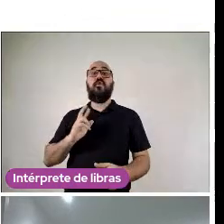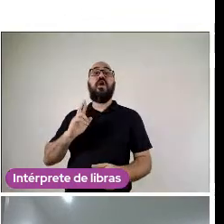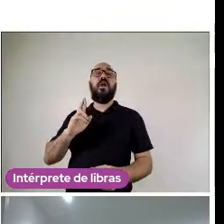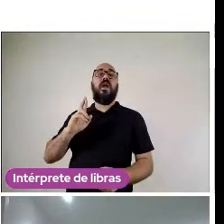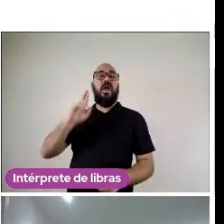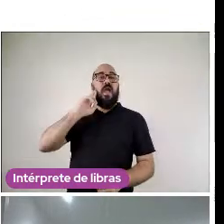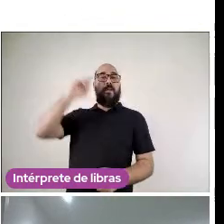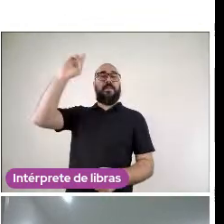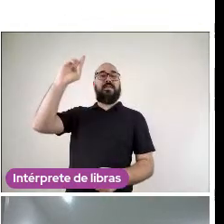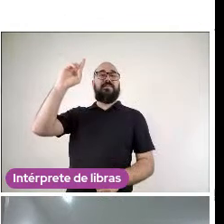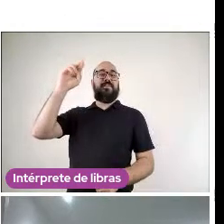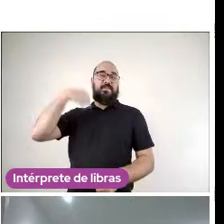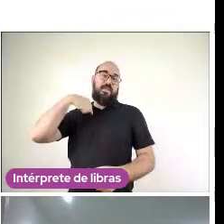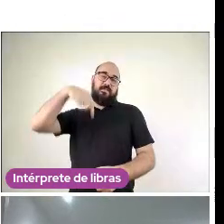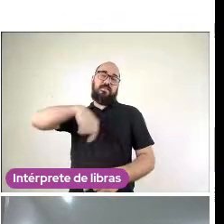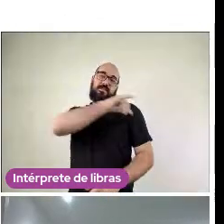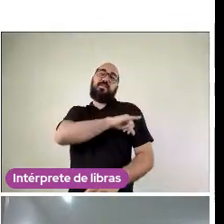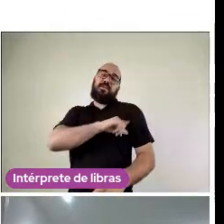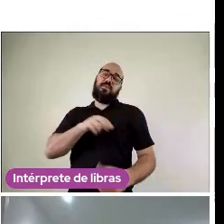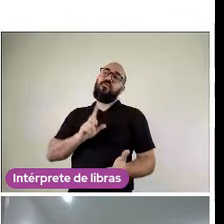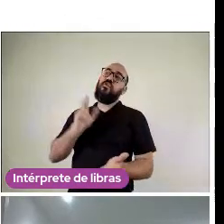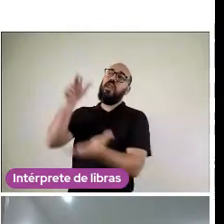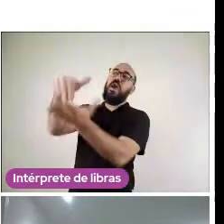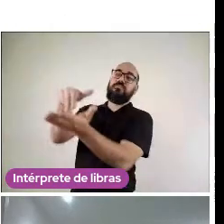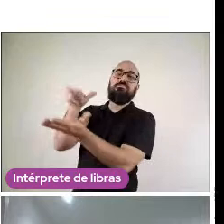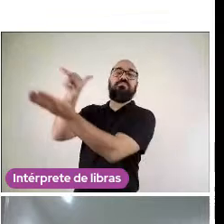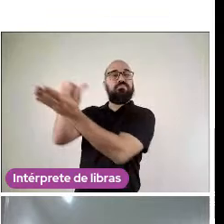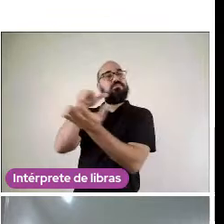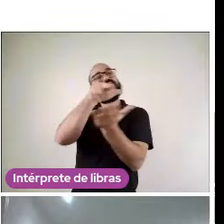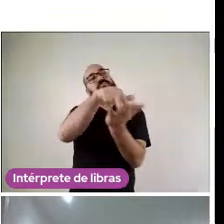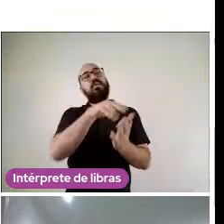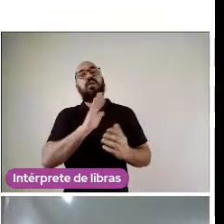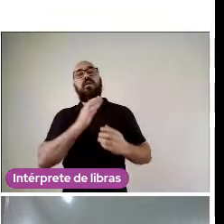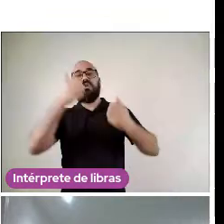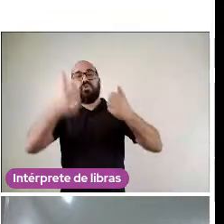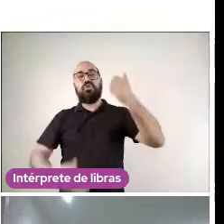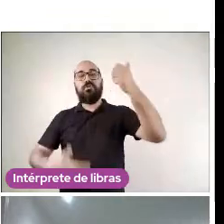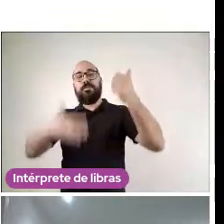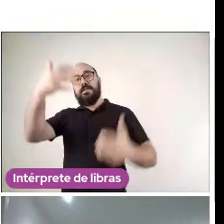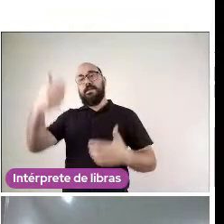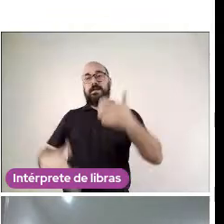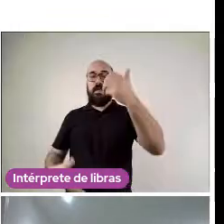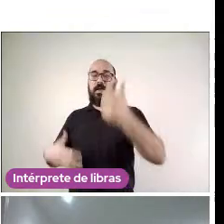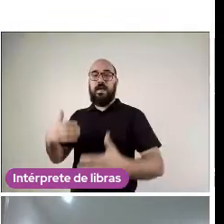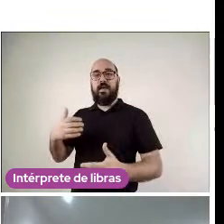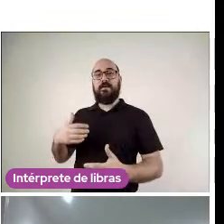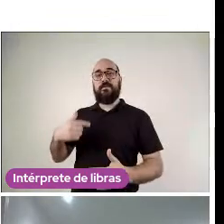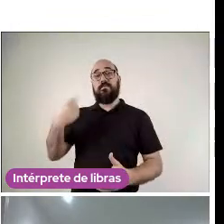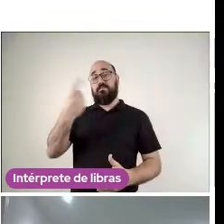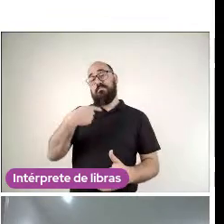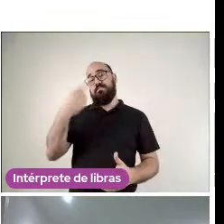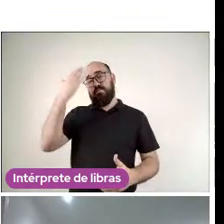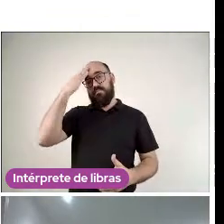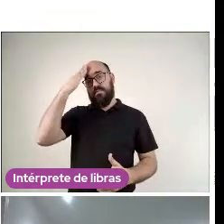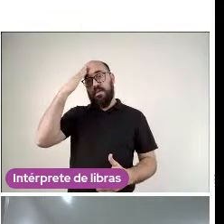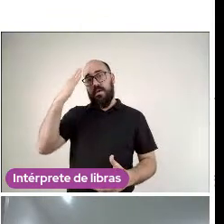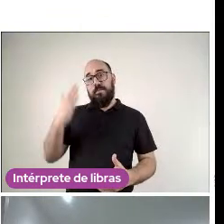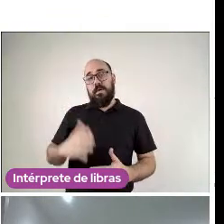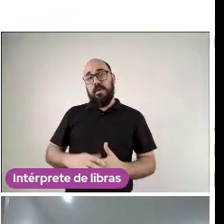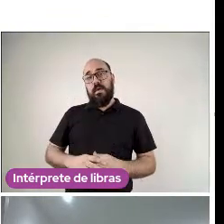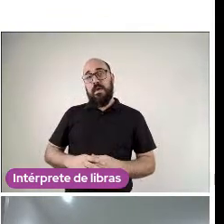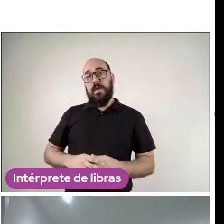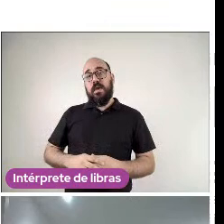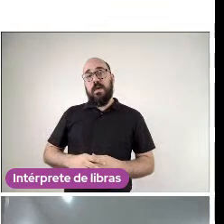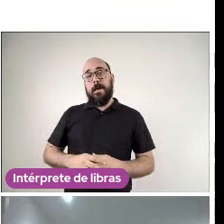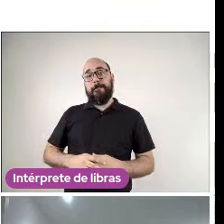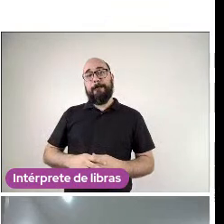nesses eventos da década. Então, o laboratório era uma atividade oficial da década do oceano de forma global